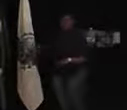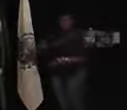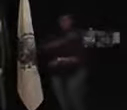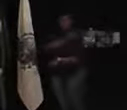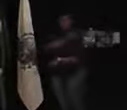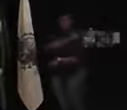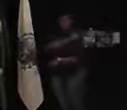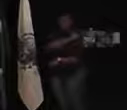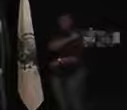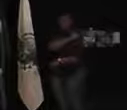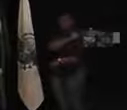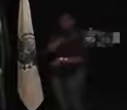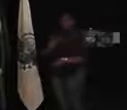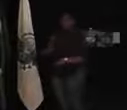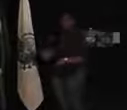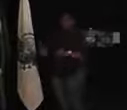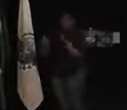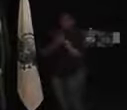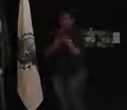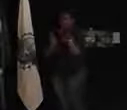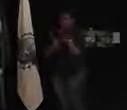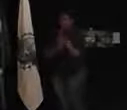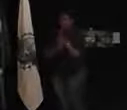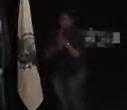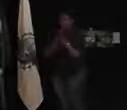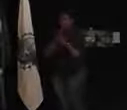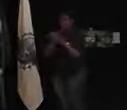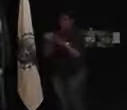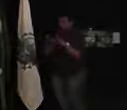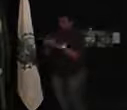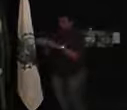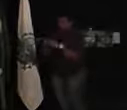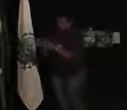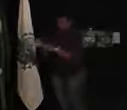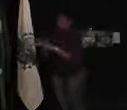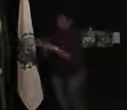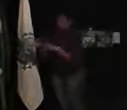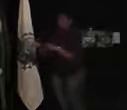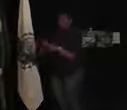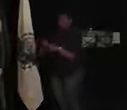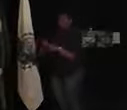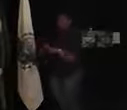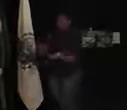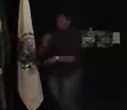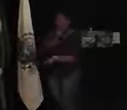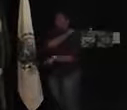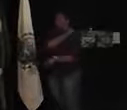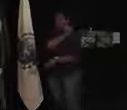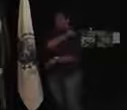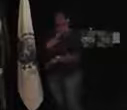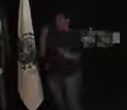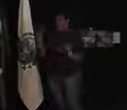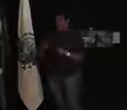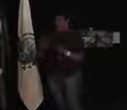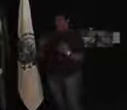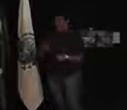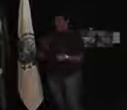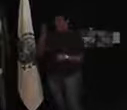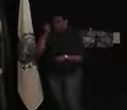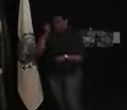as regras, o comando, as instruções com o aluno, elas têm que ser bem